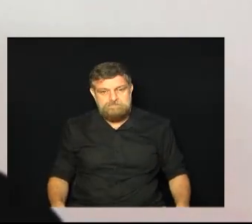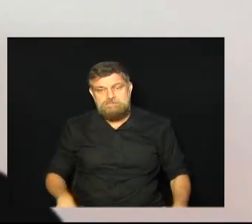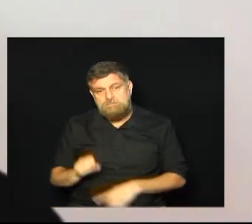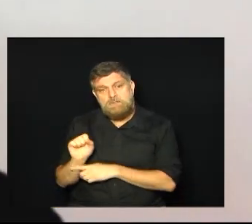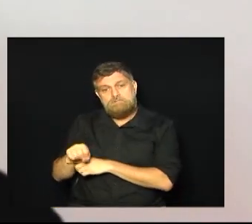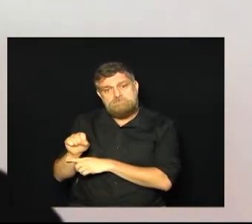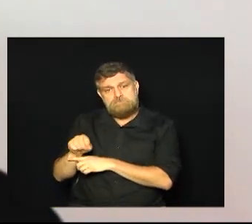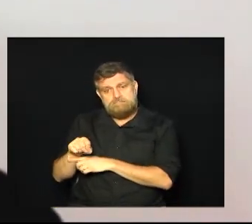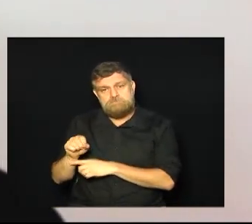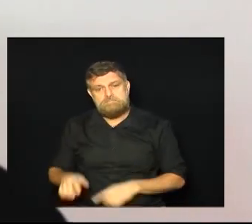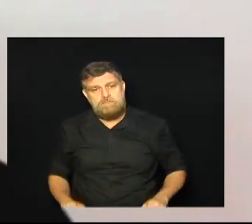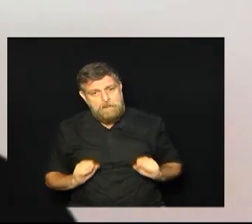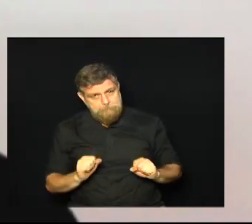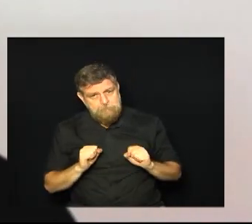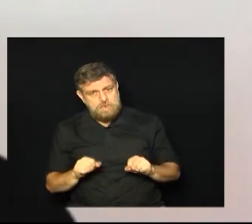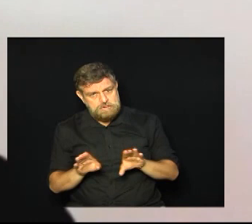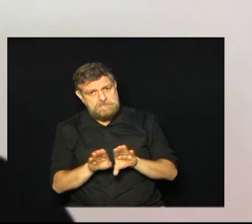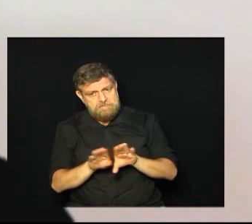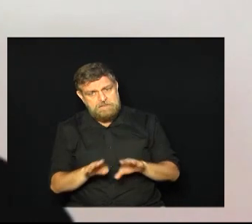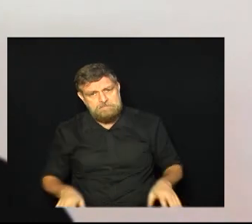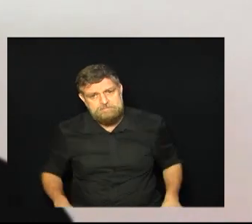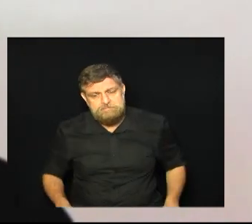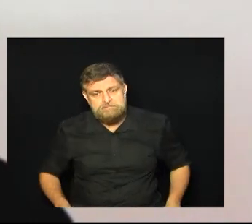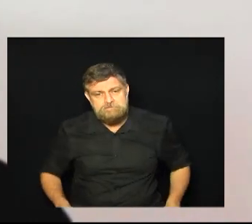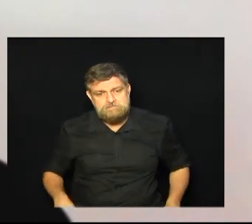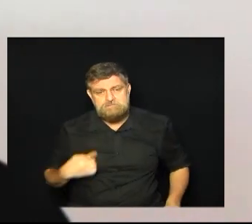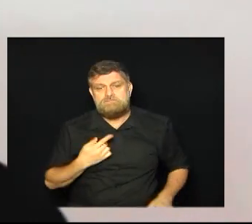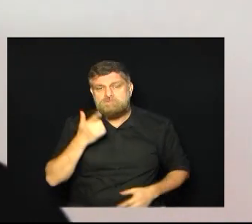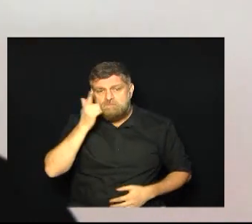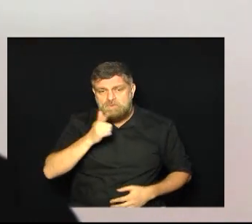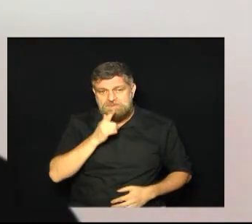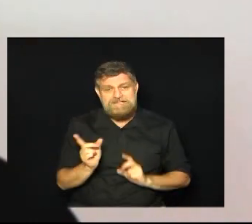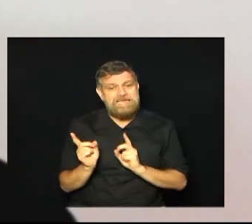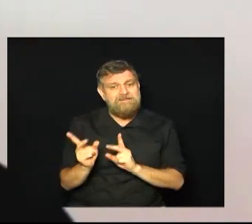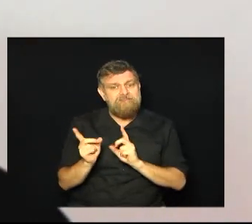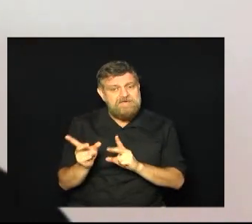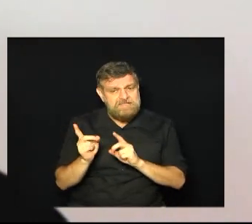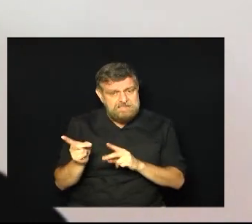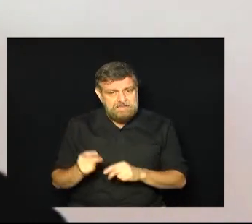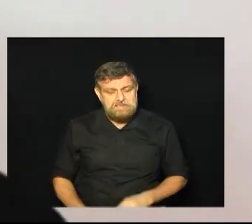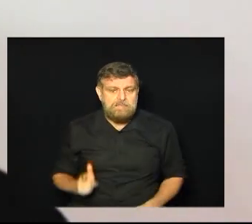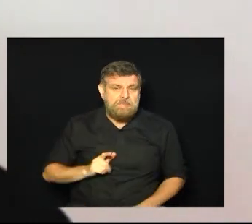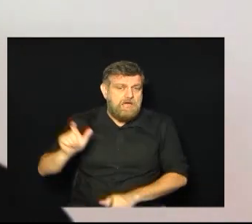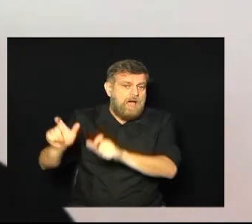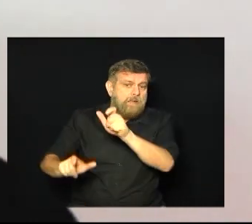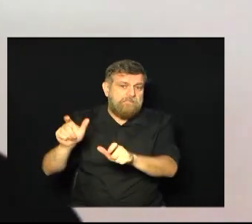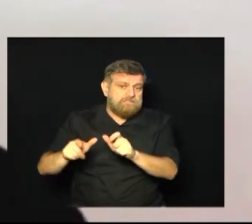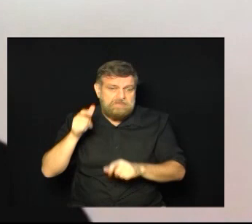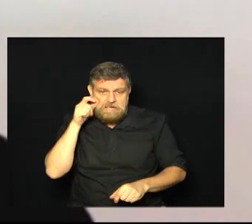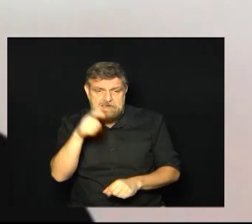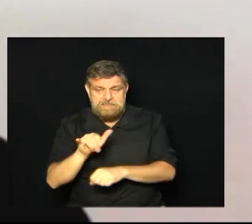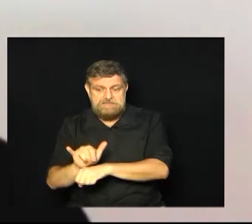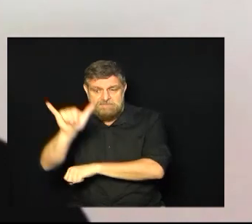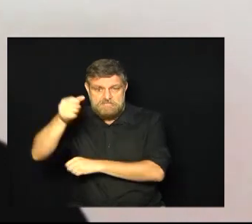Sim, é possível também. Aí a gente consegue vender essas milhas depois para outras pessoas.